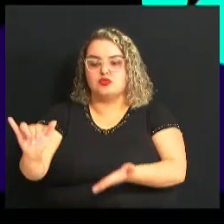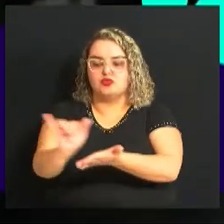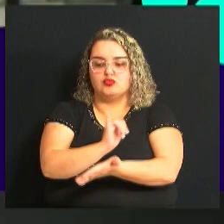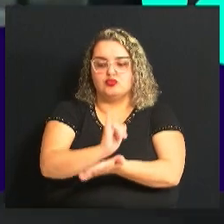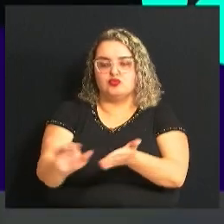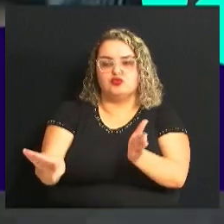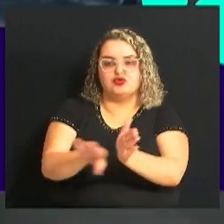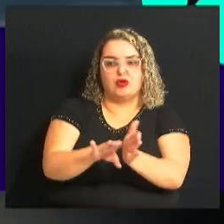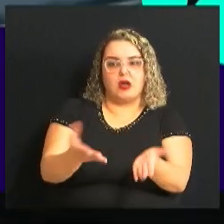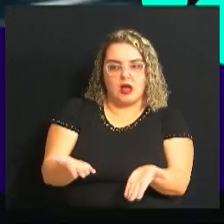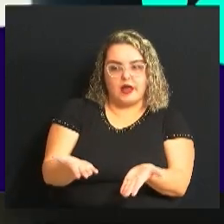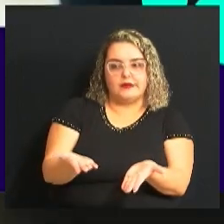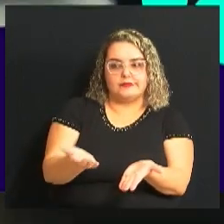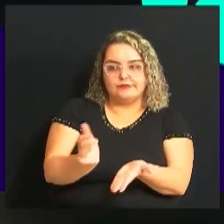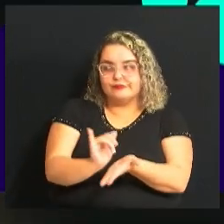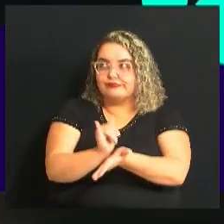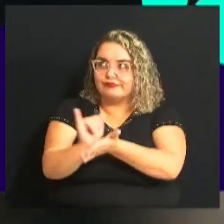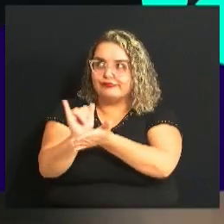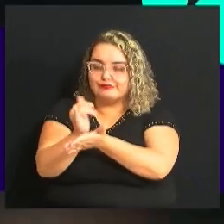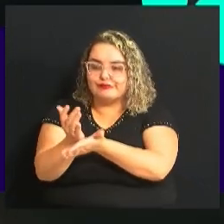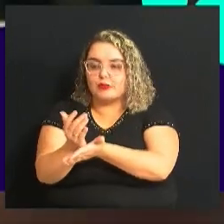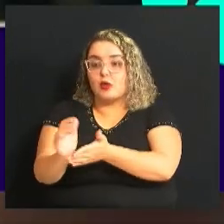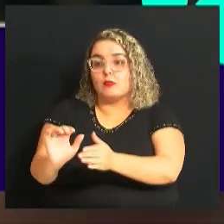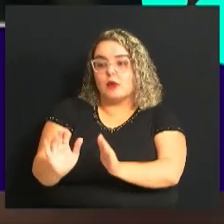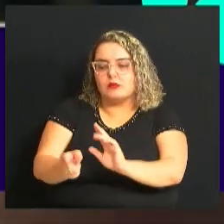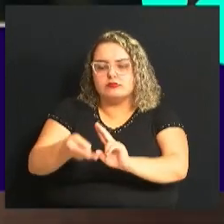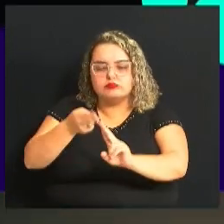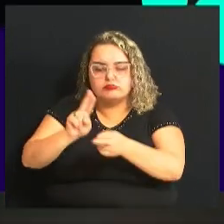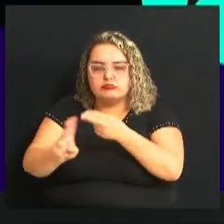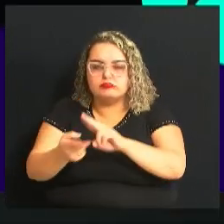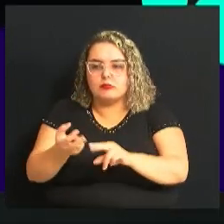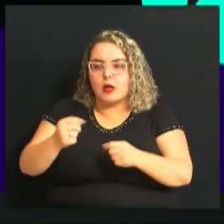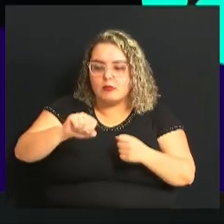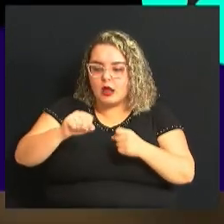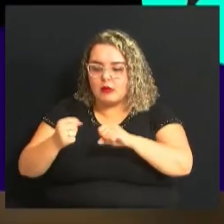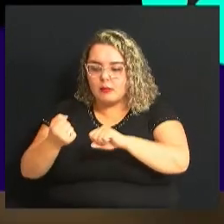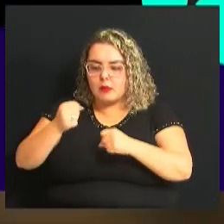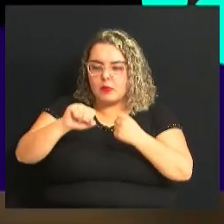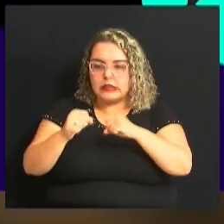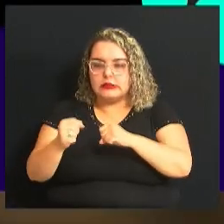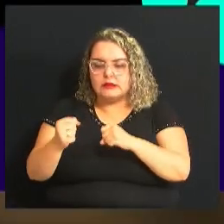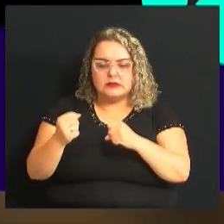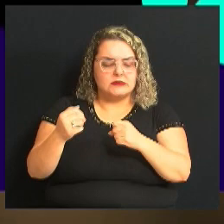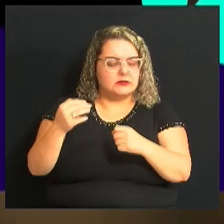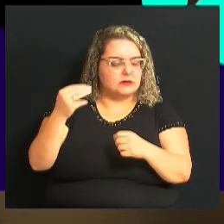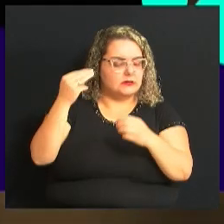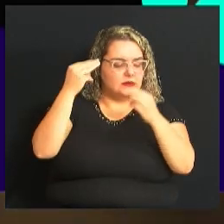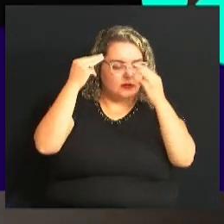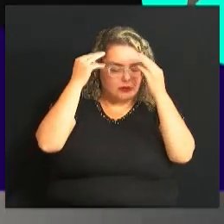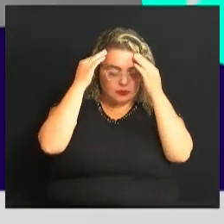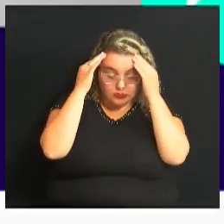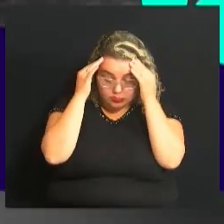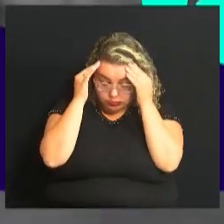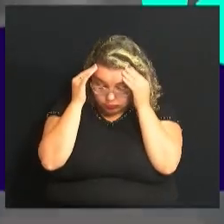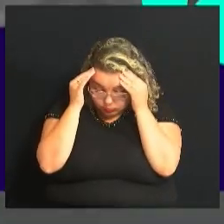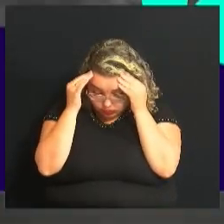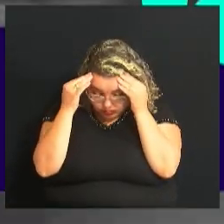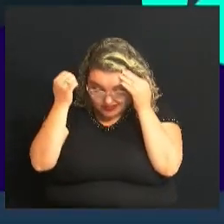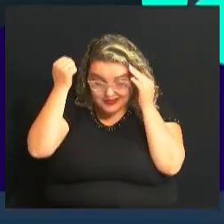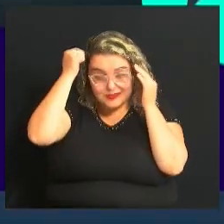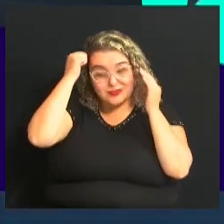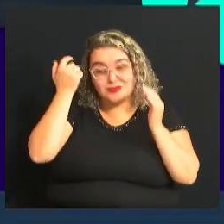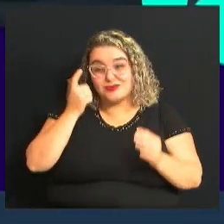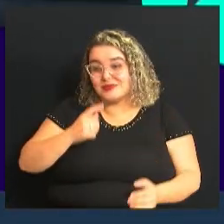desenvolver suas habilidades como lutador. Assombrado pelas memórias, e a culpa por ter sobrevivido, ele